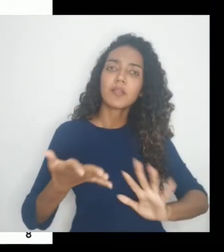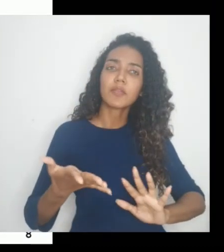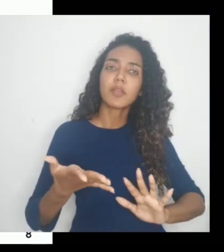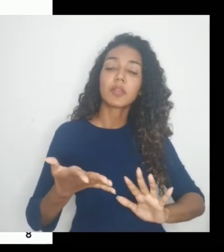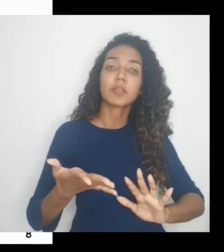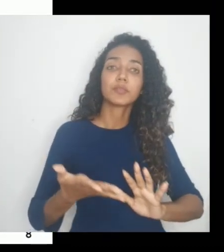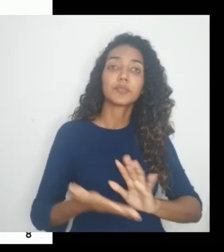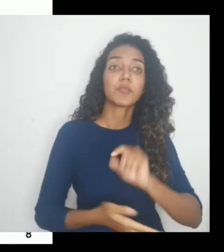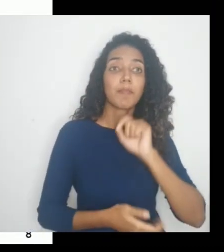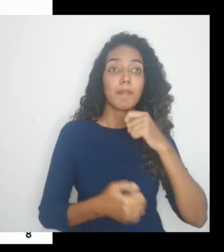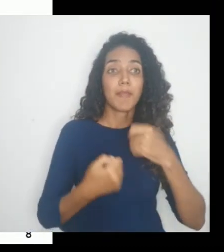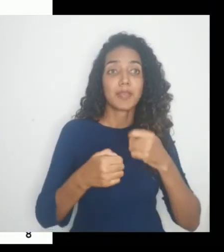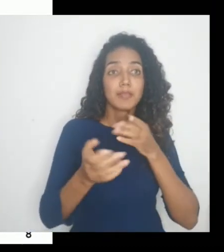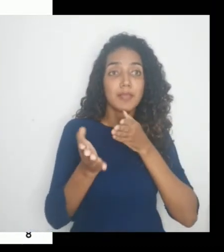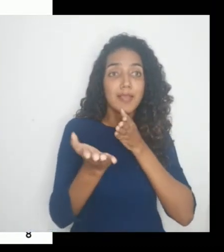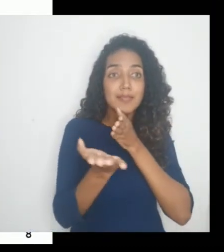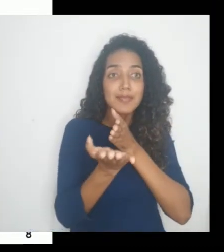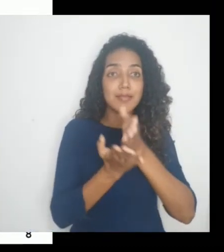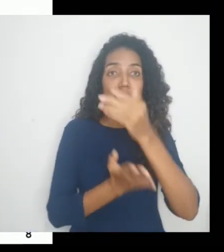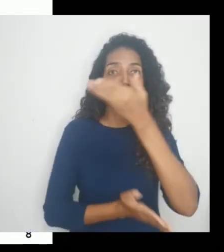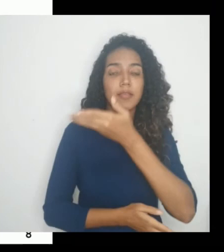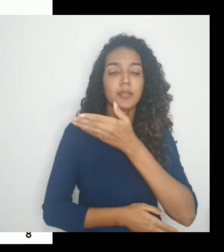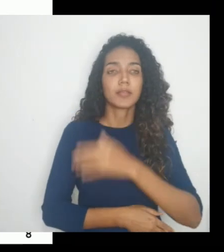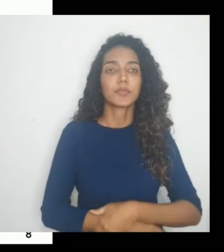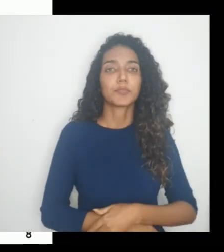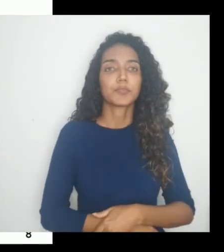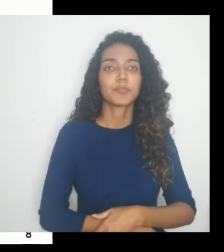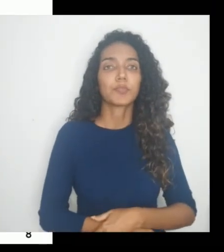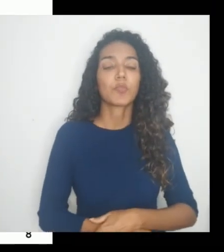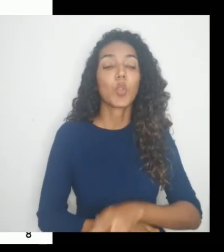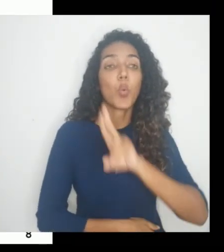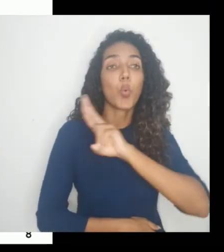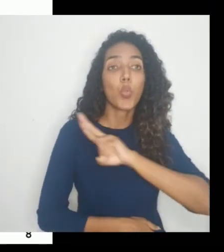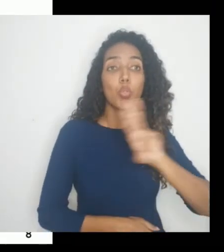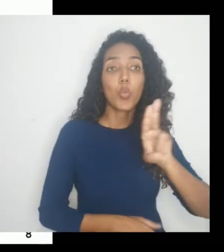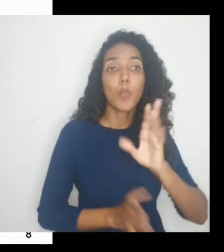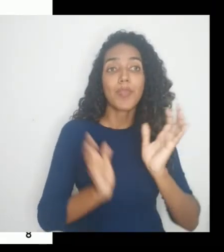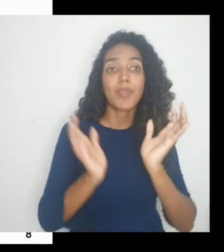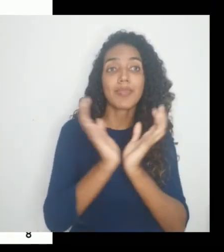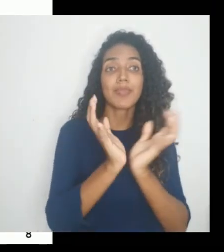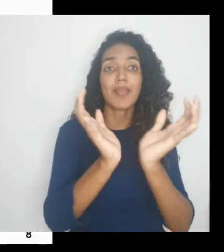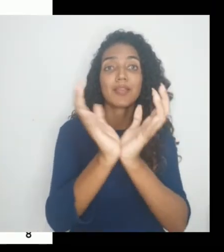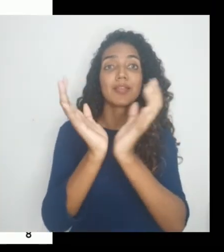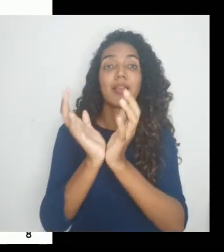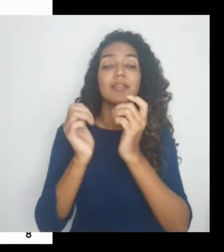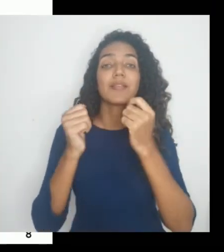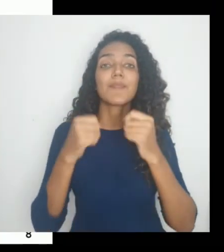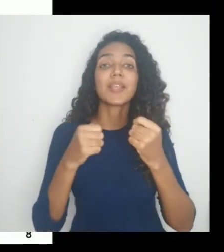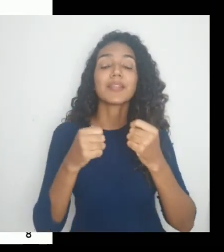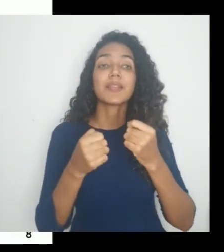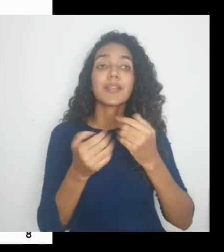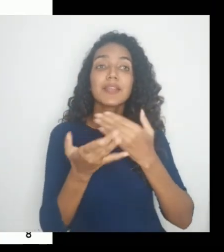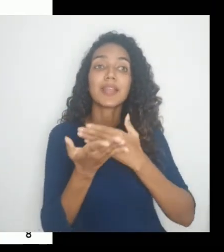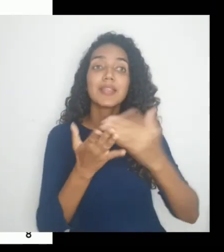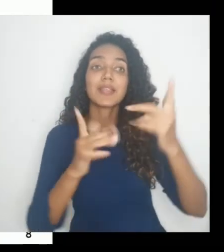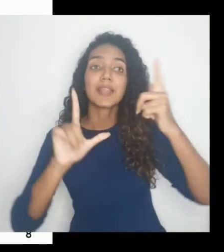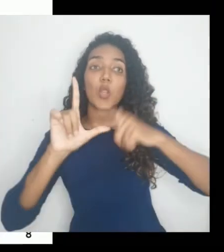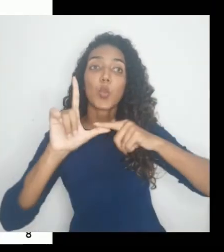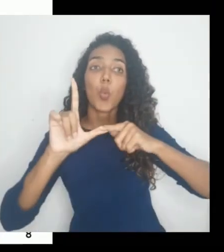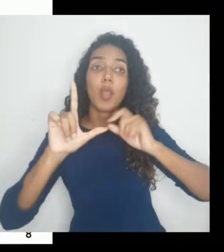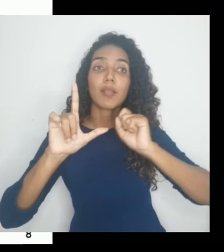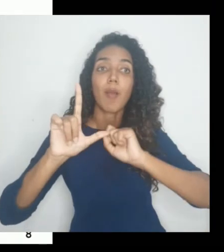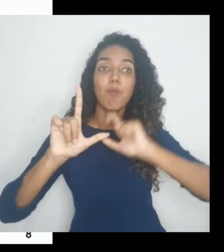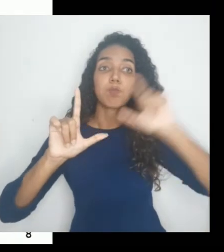arquivo. Os nomes das classes devem ser iniciados com letras maiúsculas. Todos os